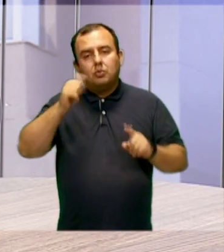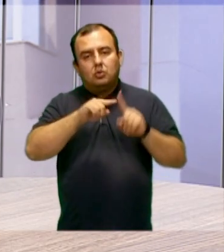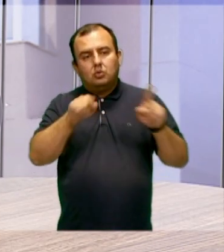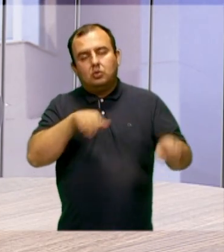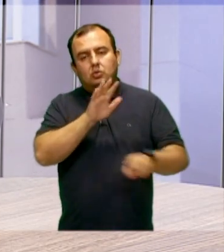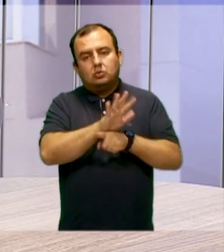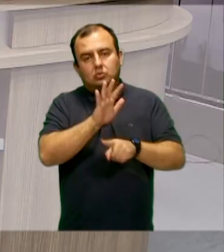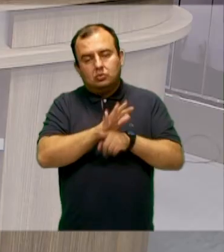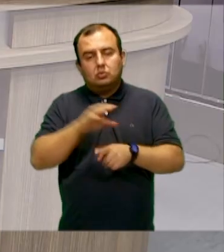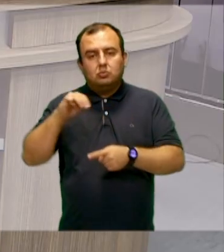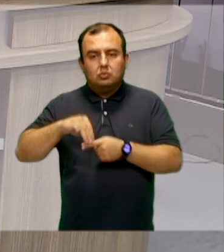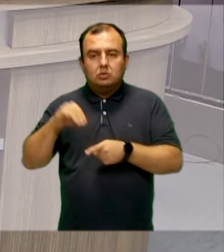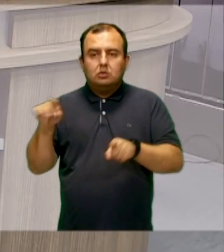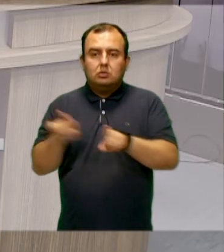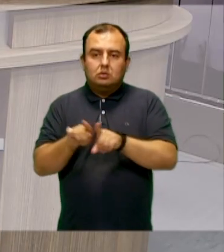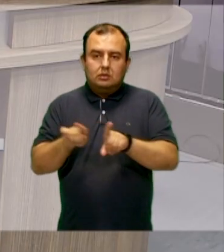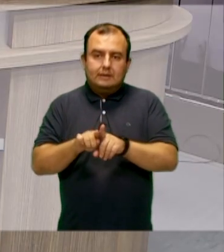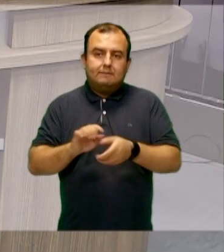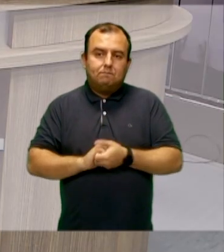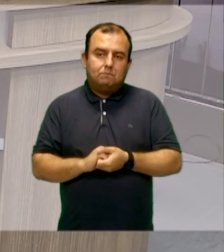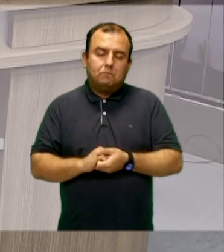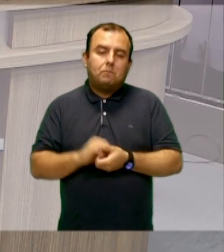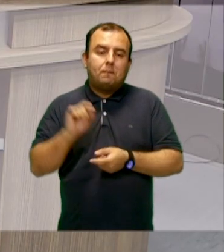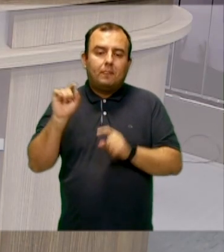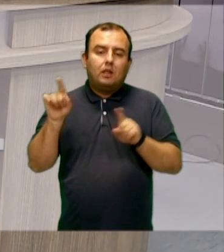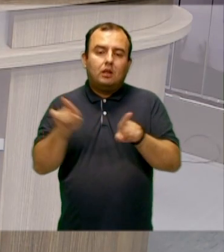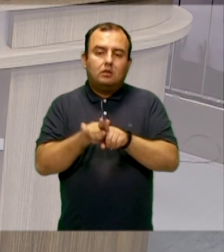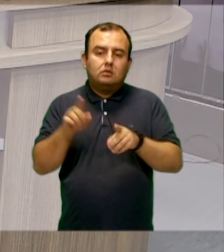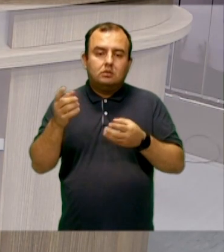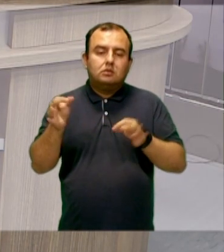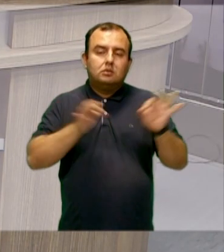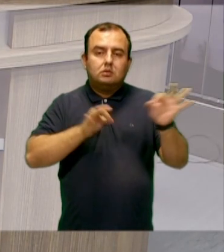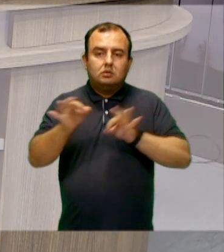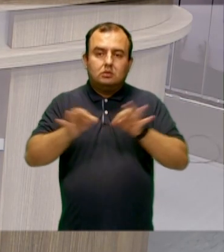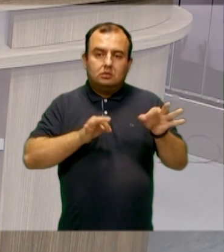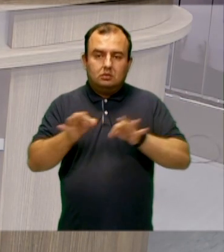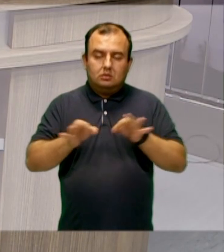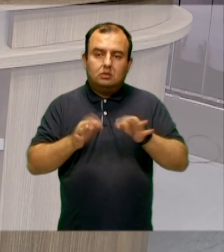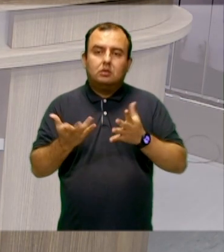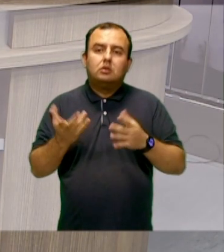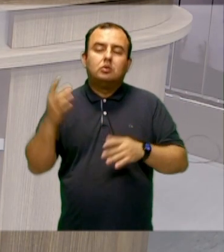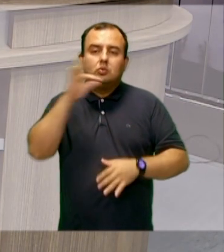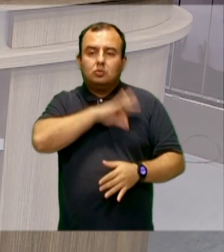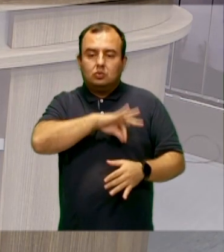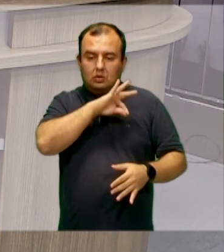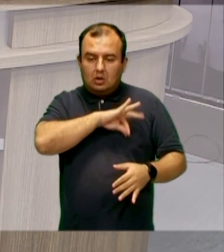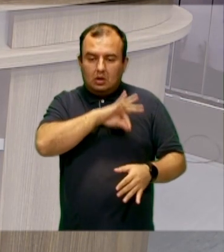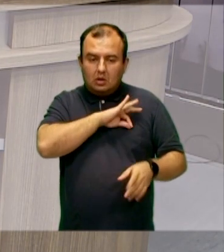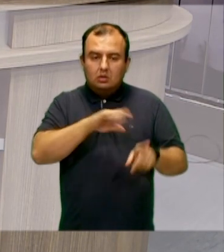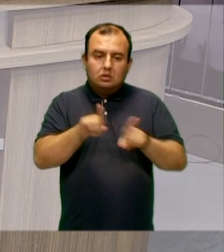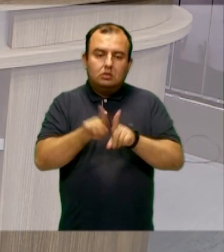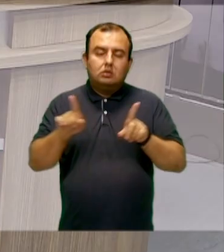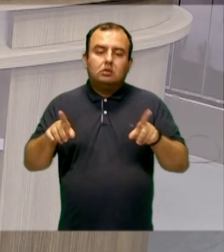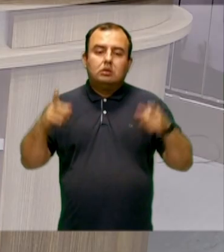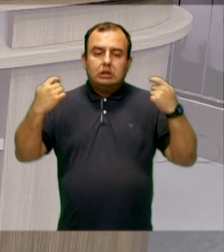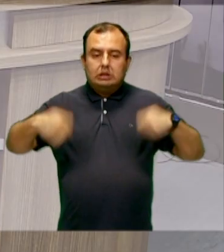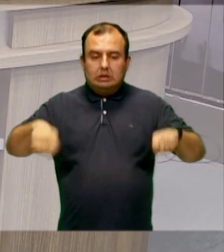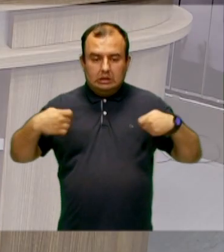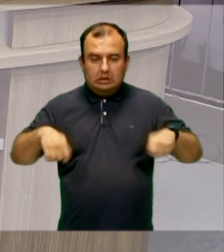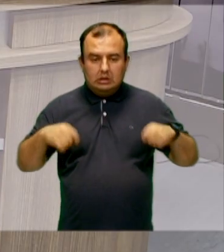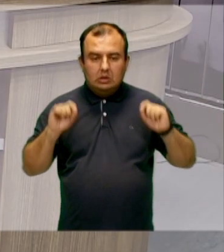melhor para o município. E nesse inteirinho também a construção dos cargos e salários passa também por